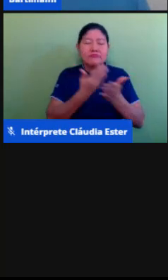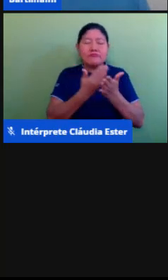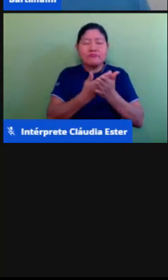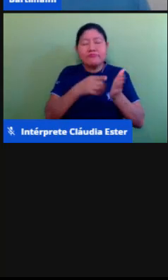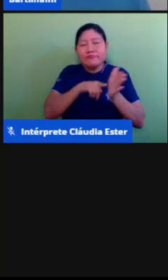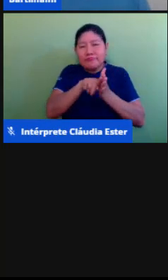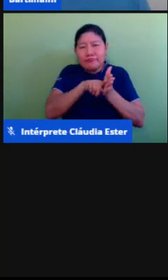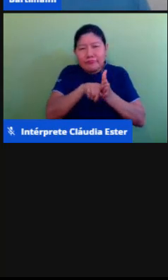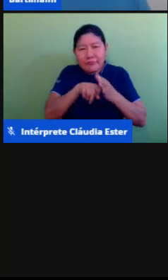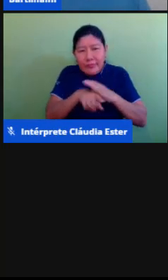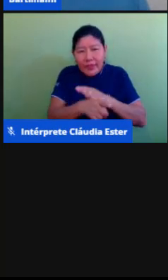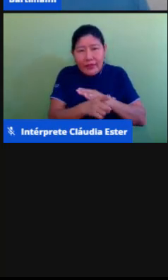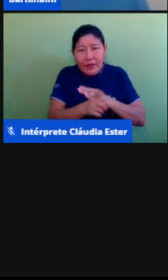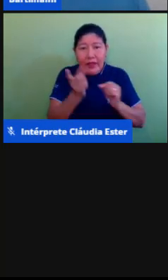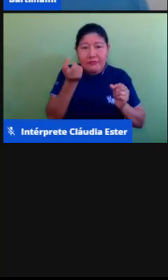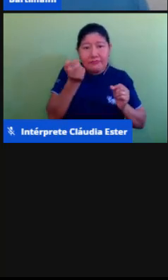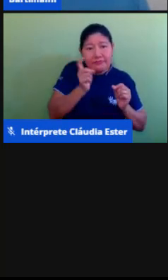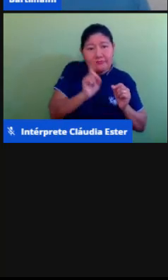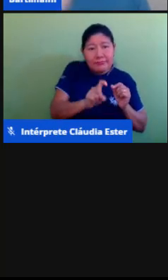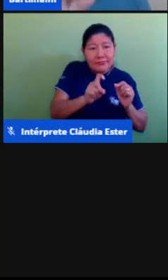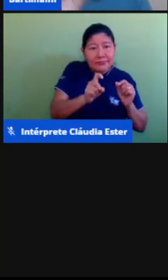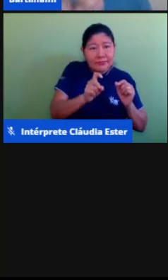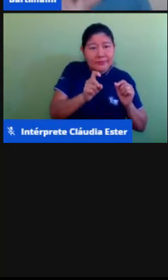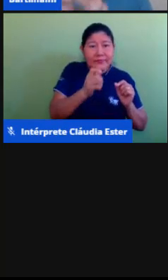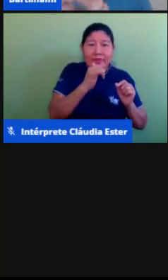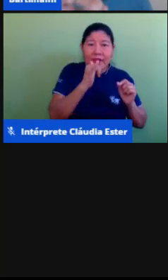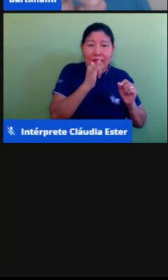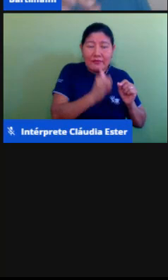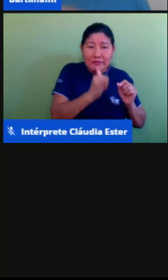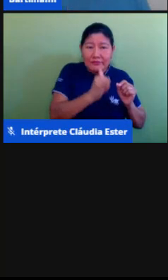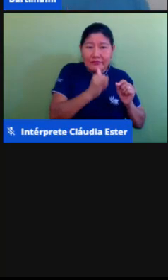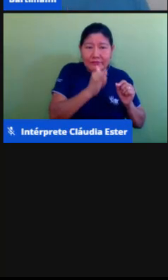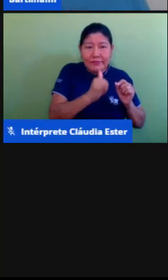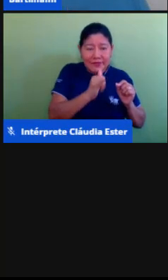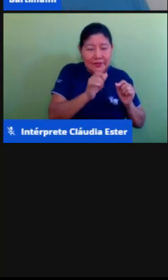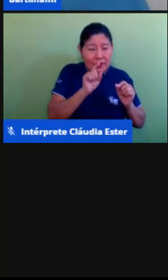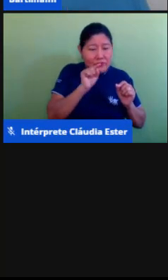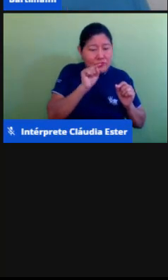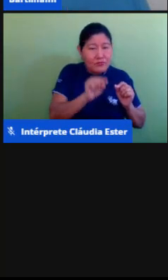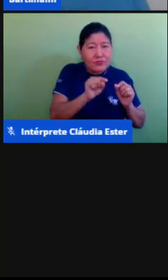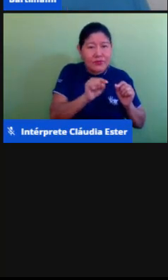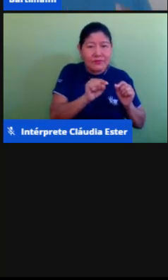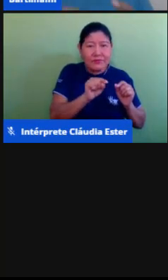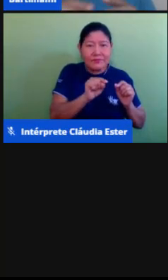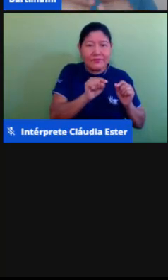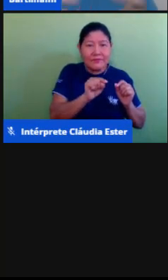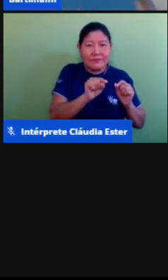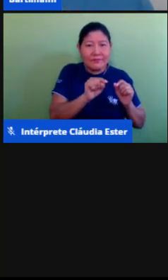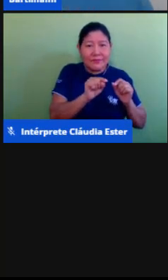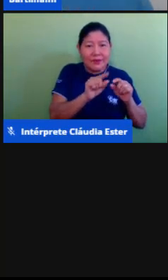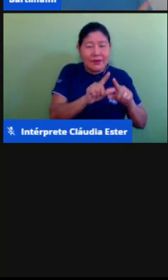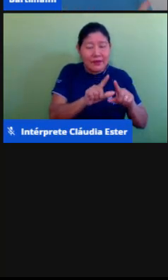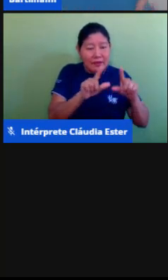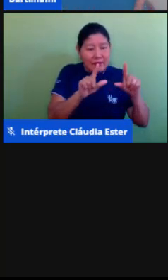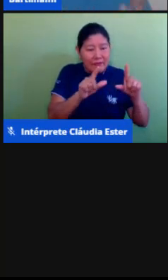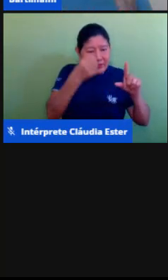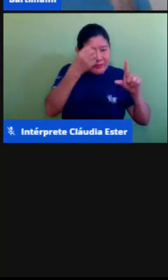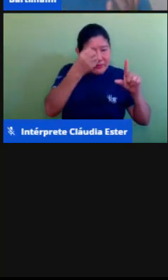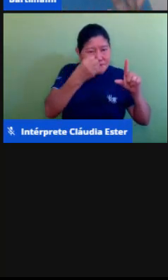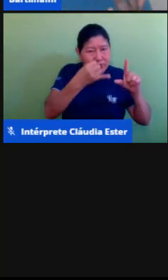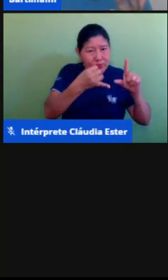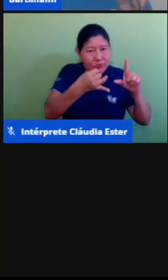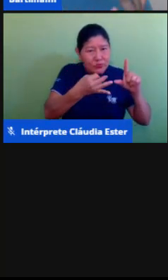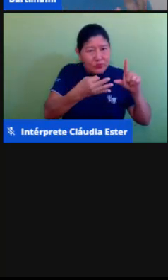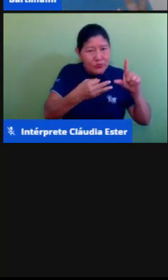Você clica nessa informação do ponto, clica lá no ponto que você quer, e ele vai dizer para você